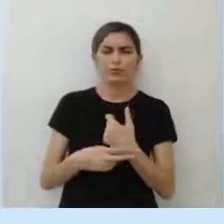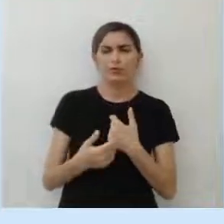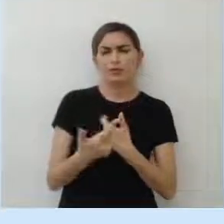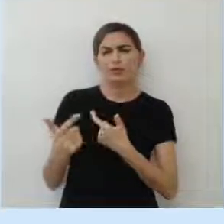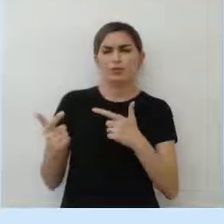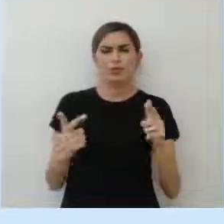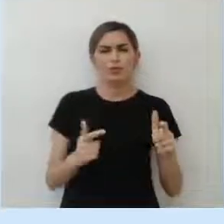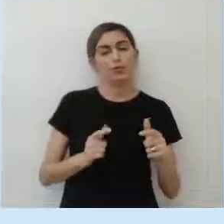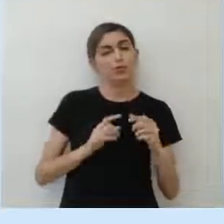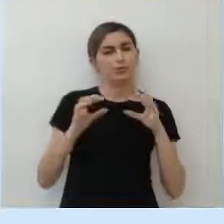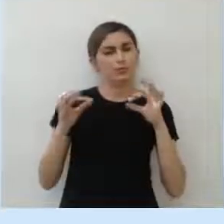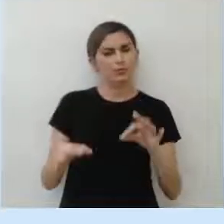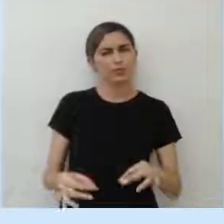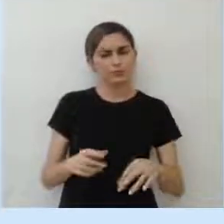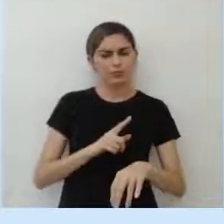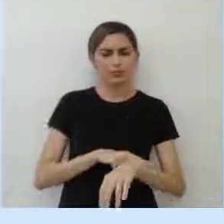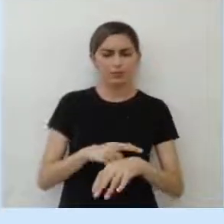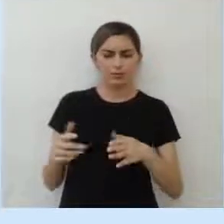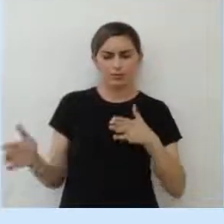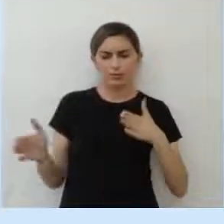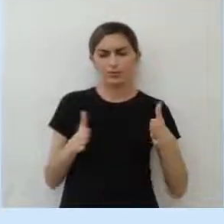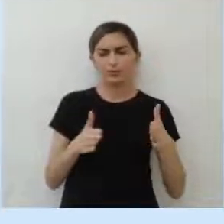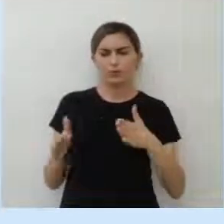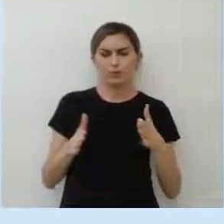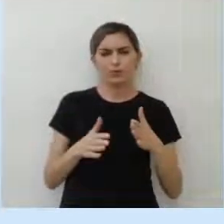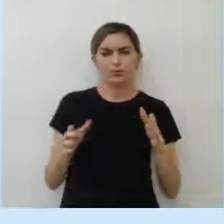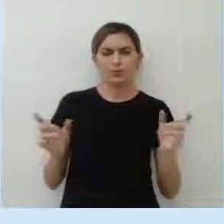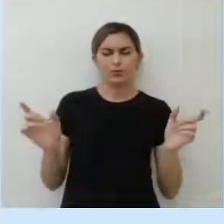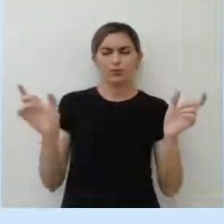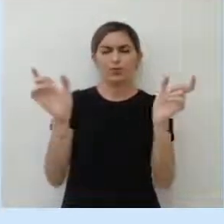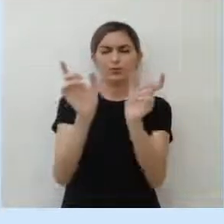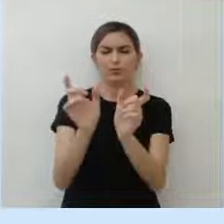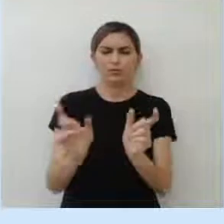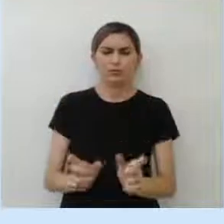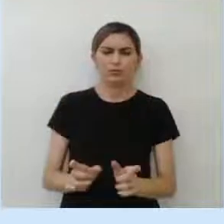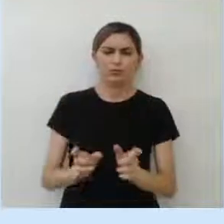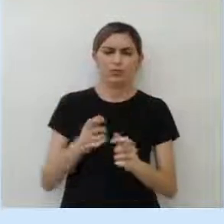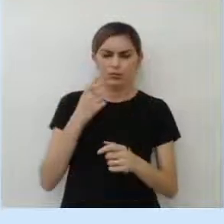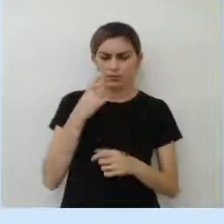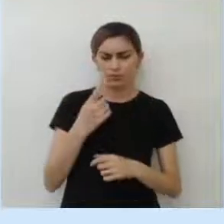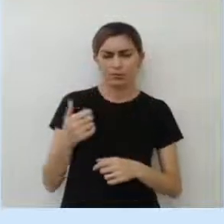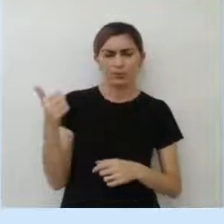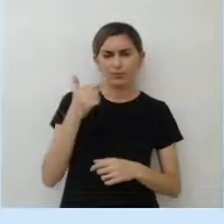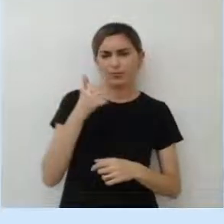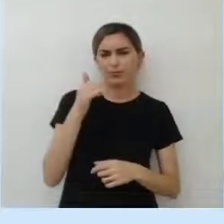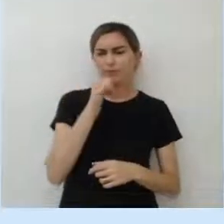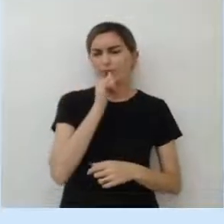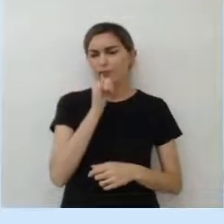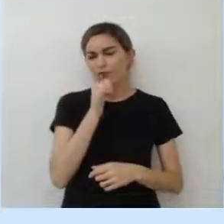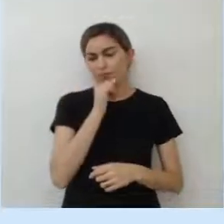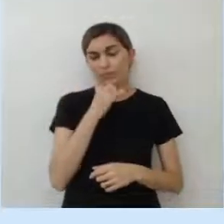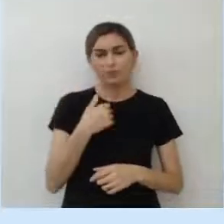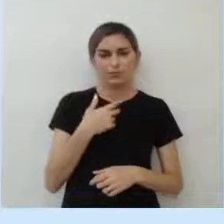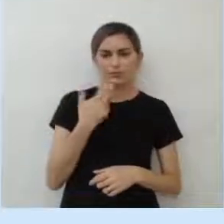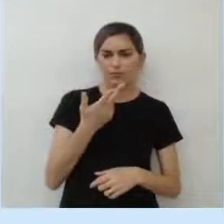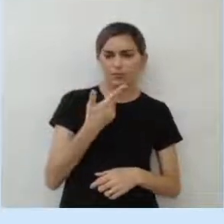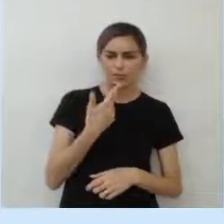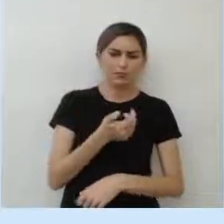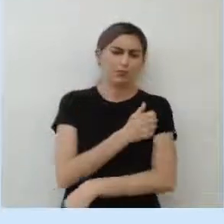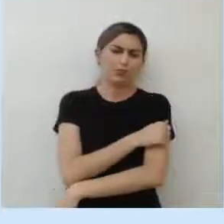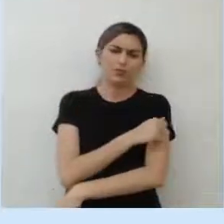outro? É exatamente o tempo em que eles foram conjugados. Veja, no primeiro exemplo, quando eu falo os